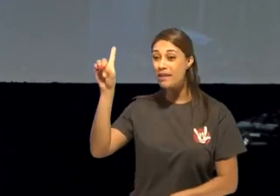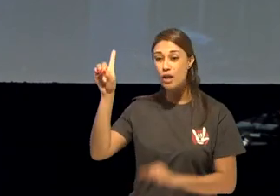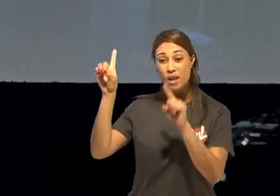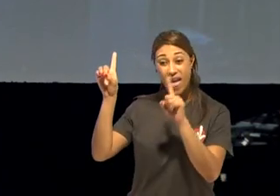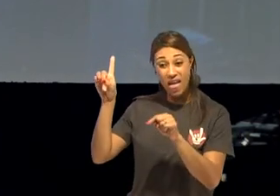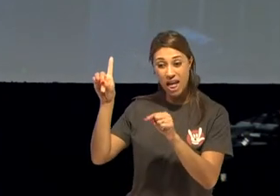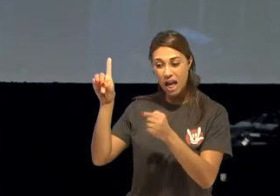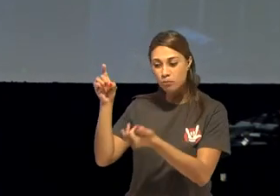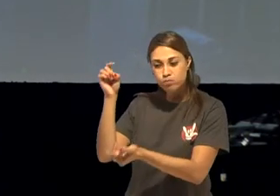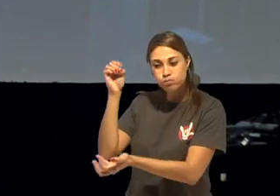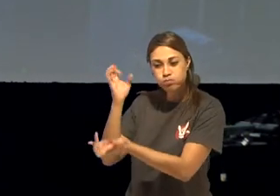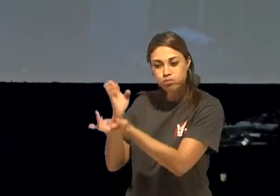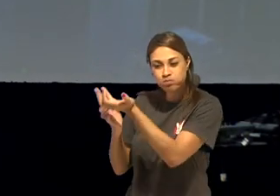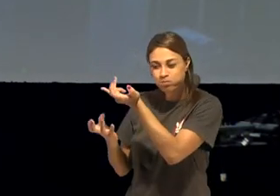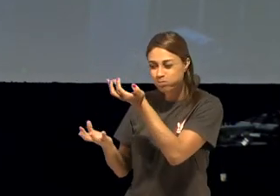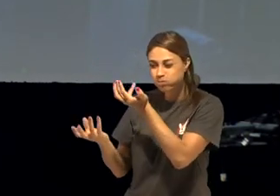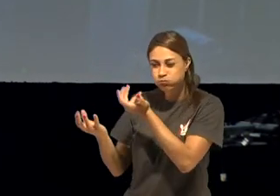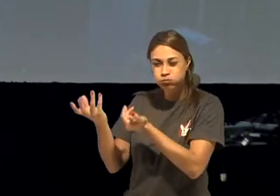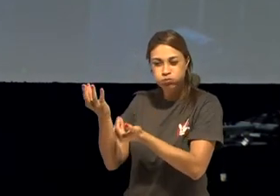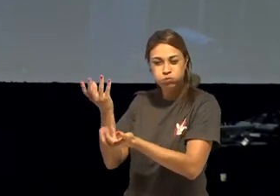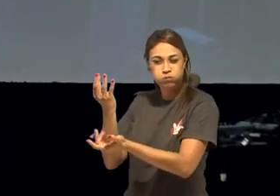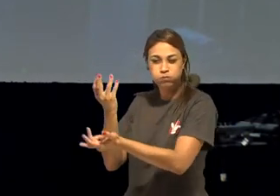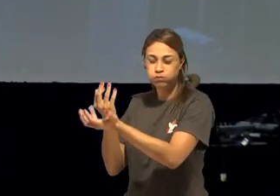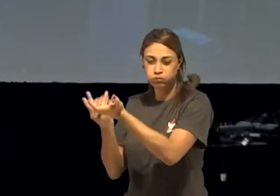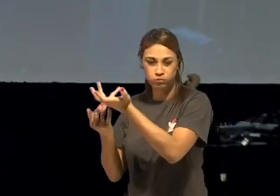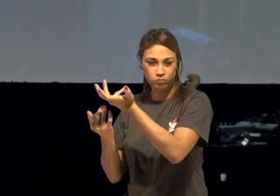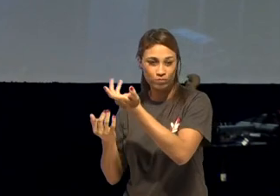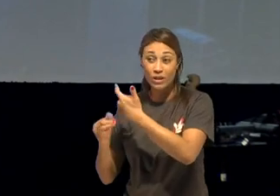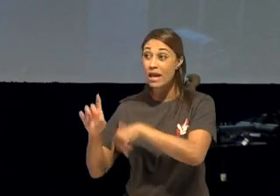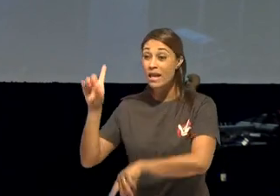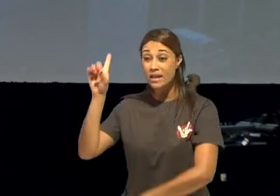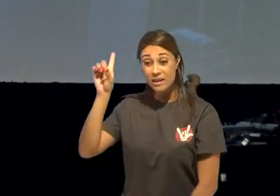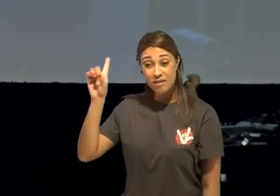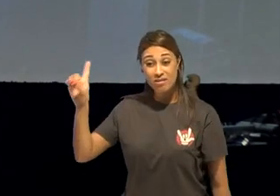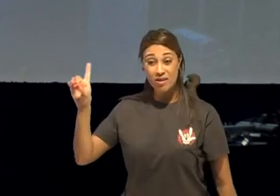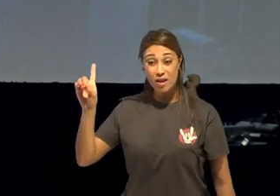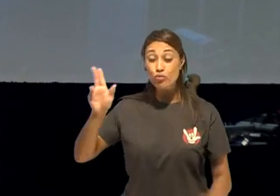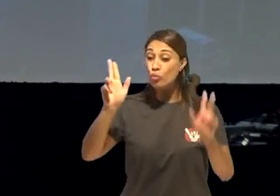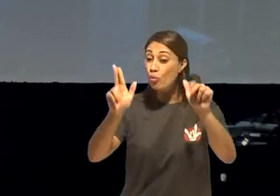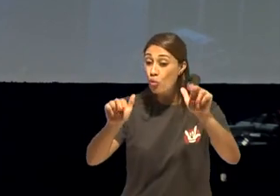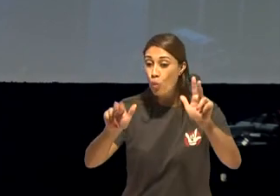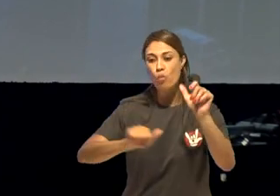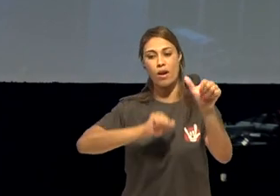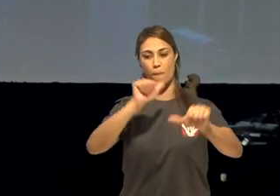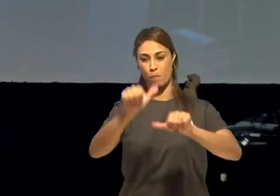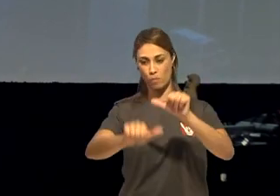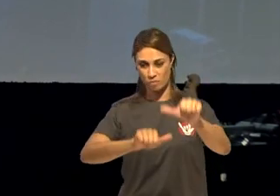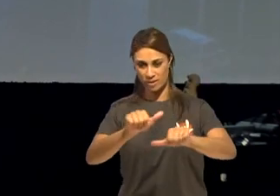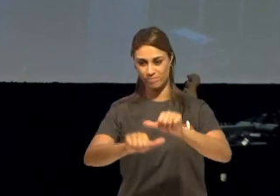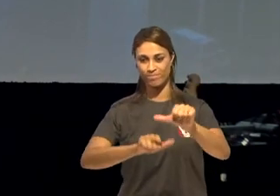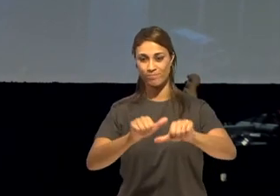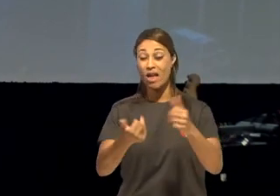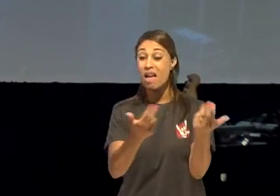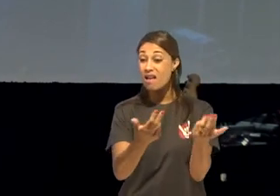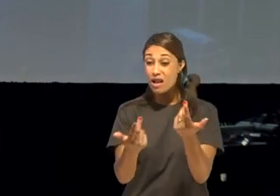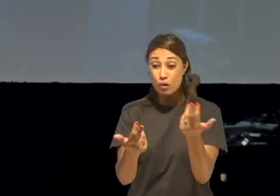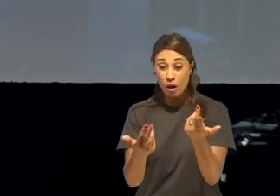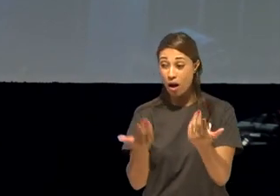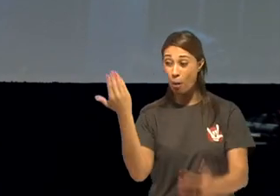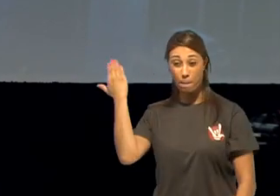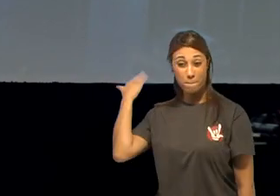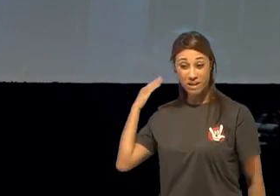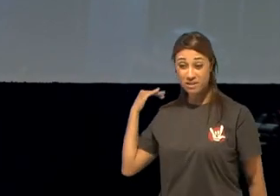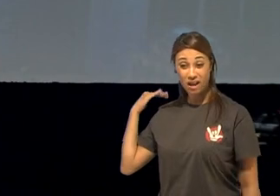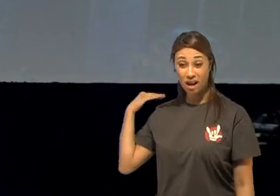E que Deus é o mesmo Deus que apareceu aos homens e mulheres da Bíblia em fogo. E a tua palavra diz: